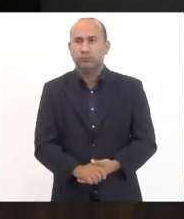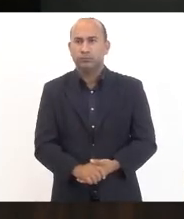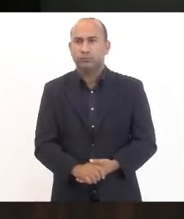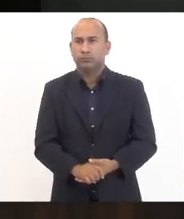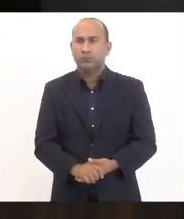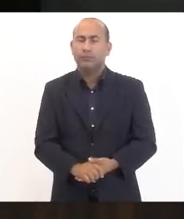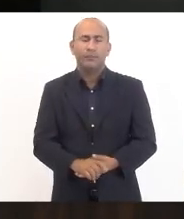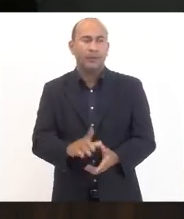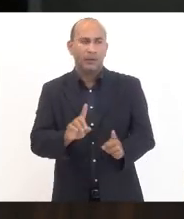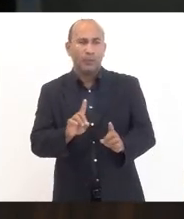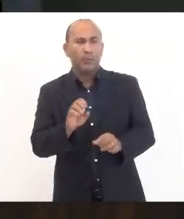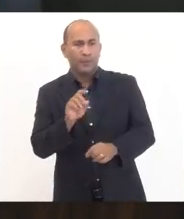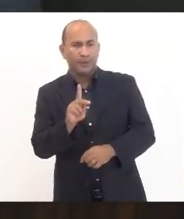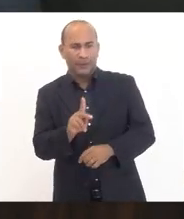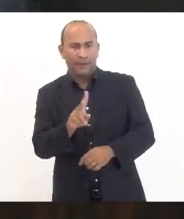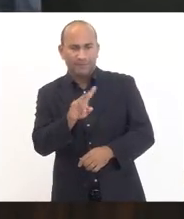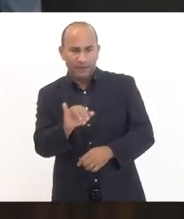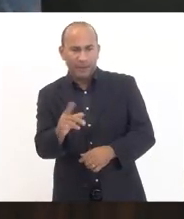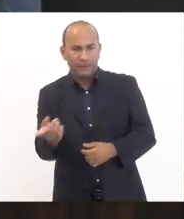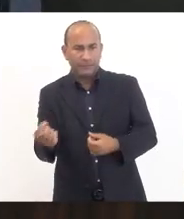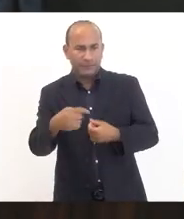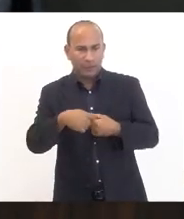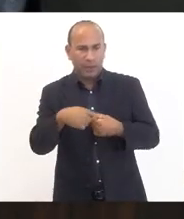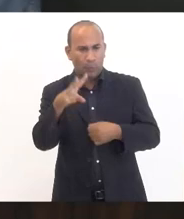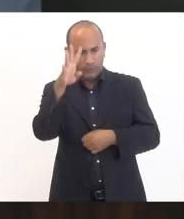Não, ok. Será trazida na quarta.